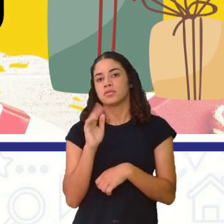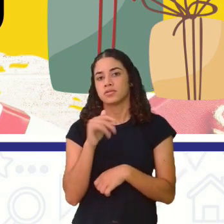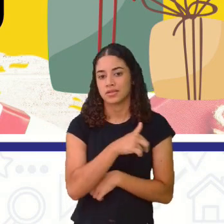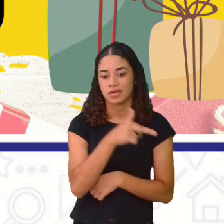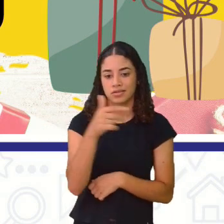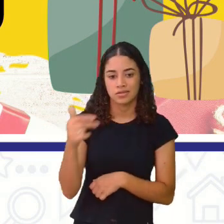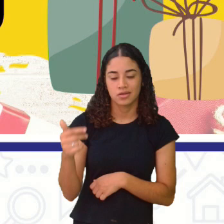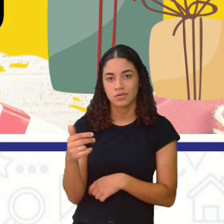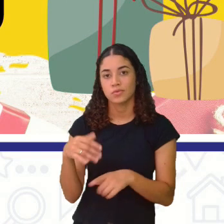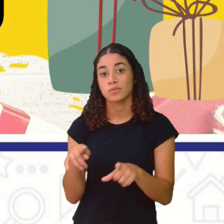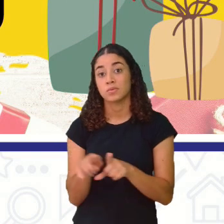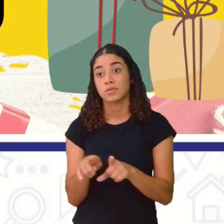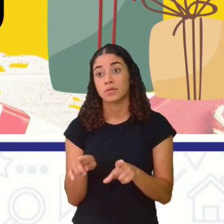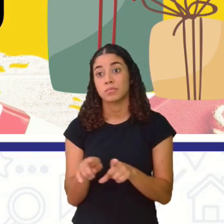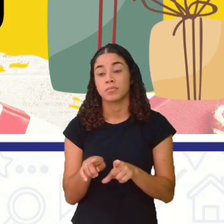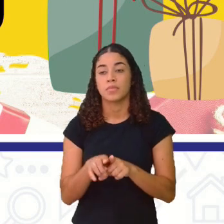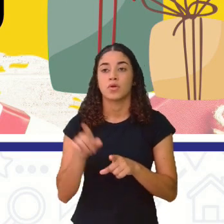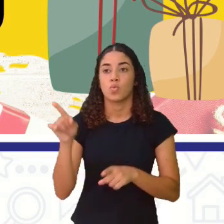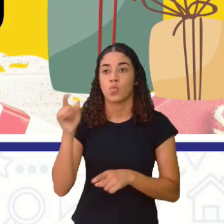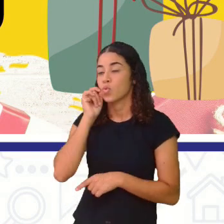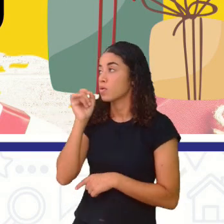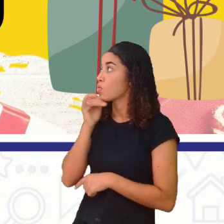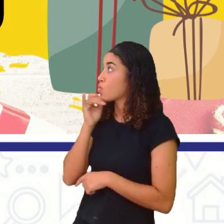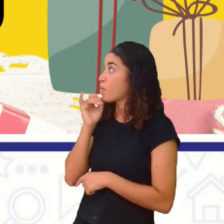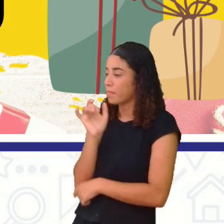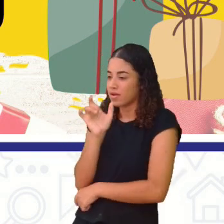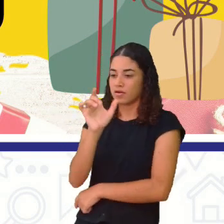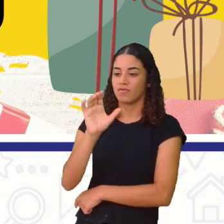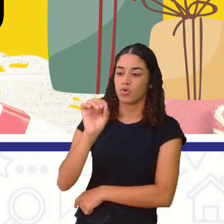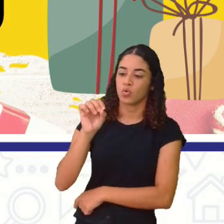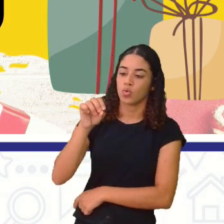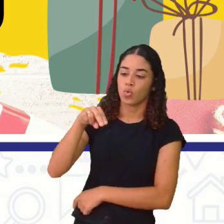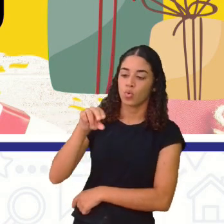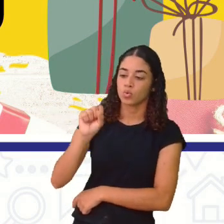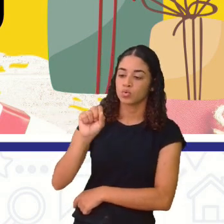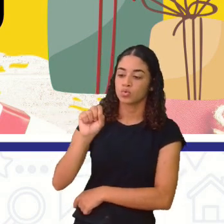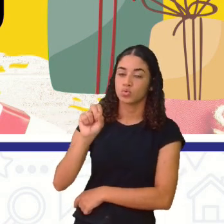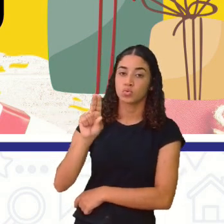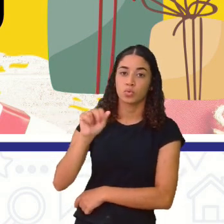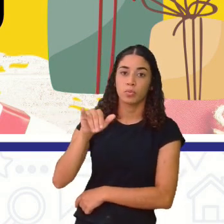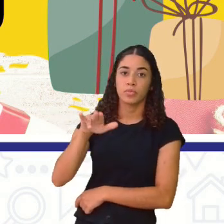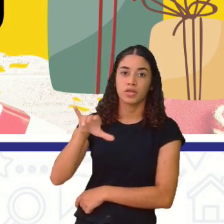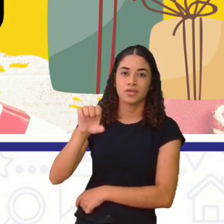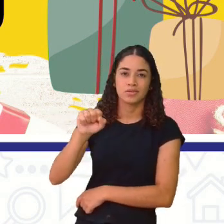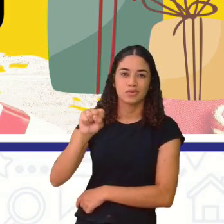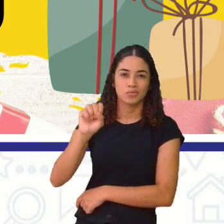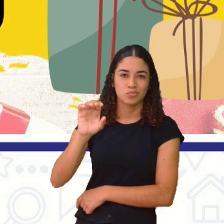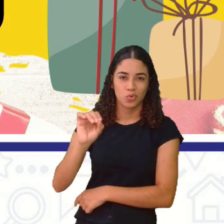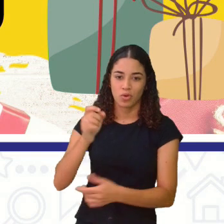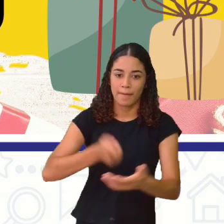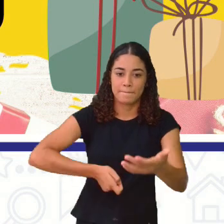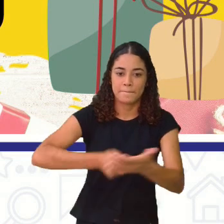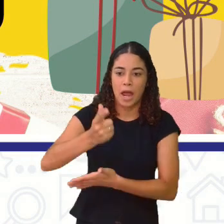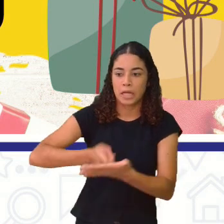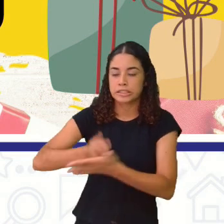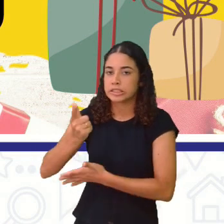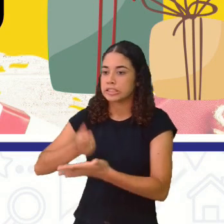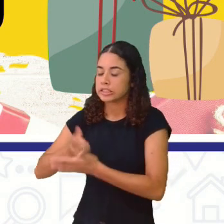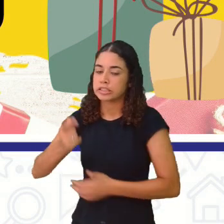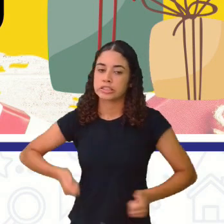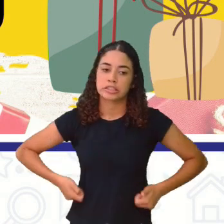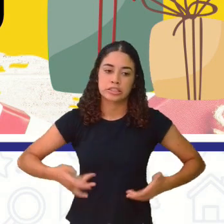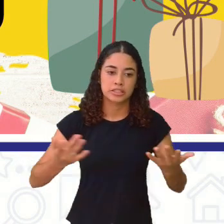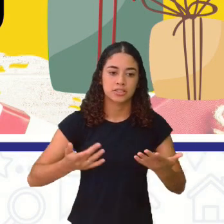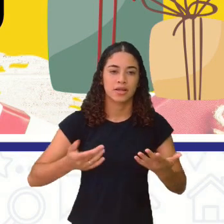Natal e um consumismo, certo? O mercado se apropriando da festividade